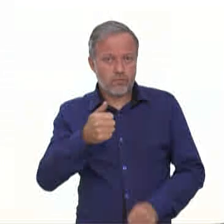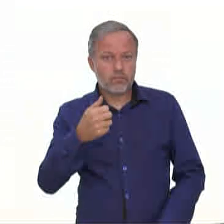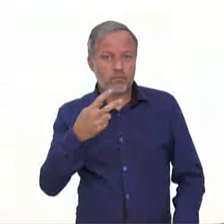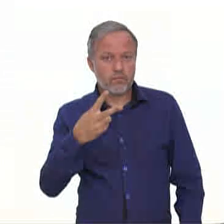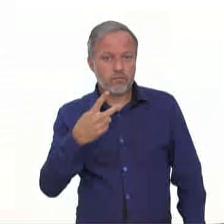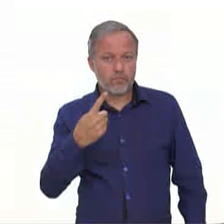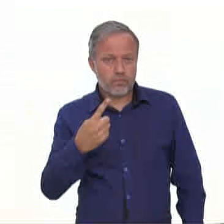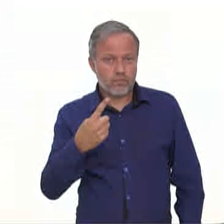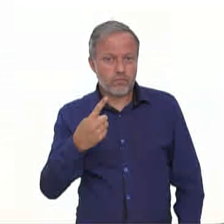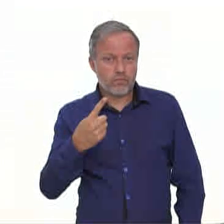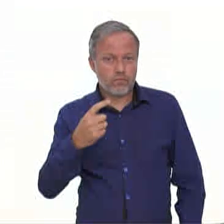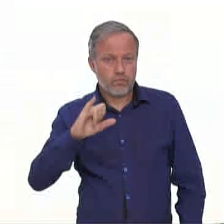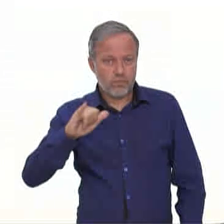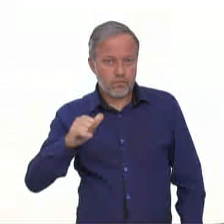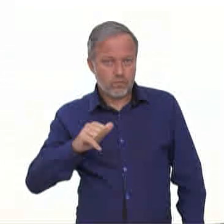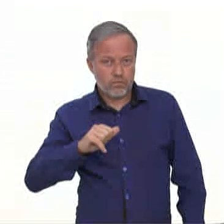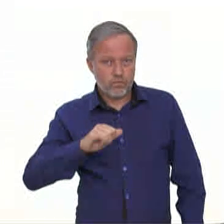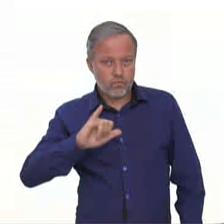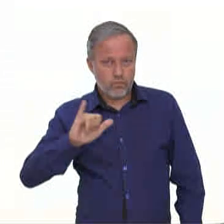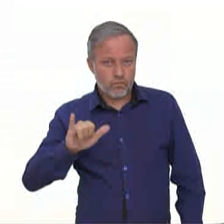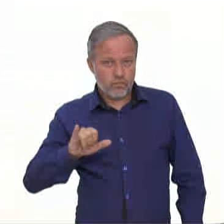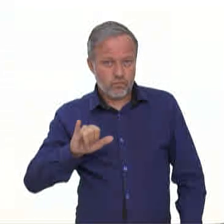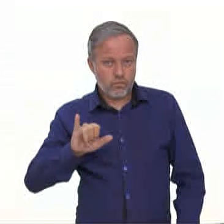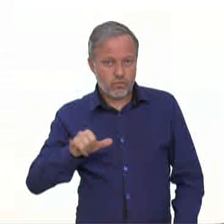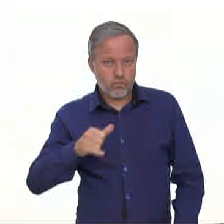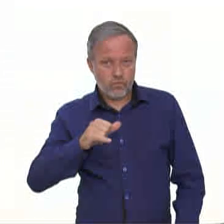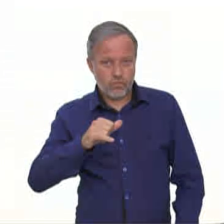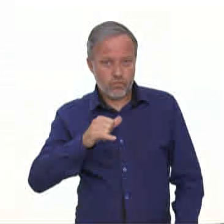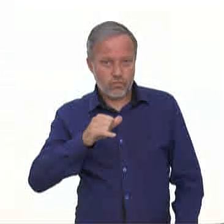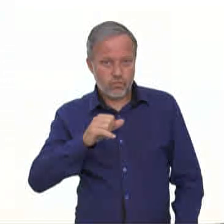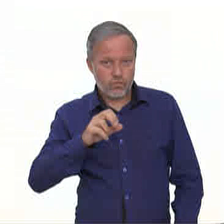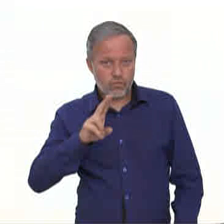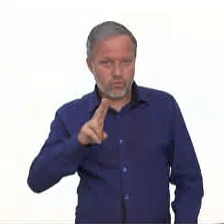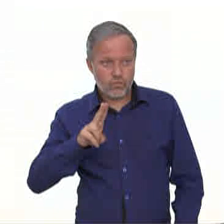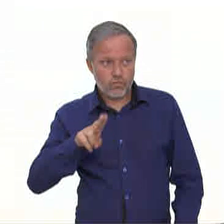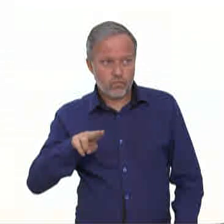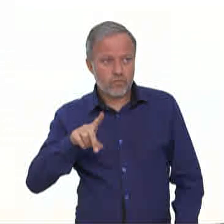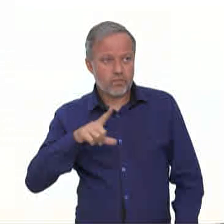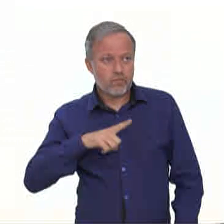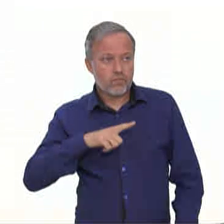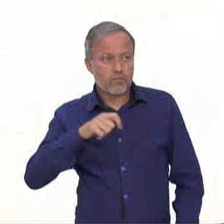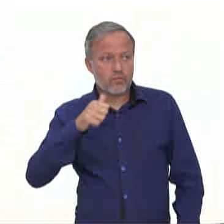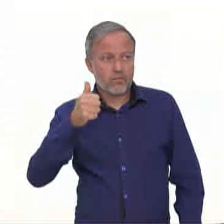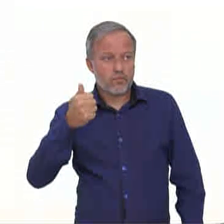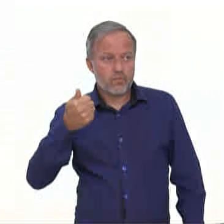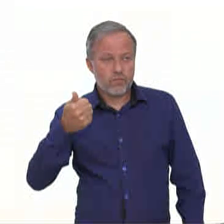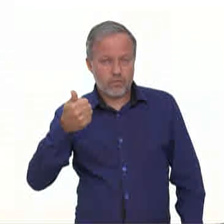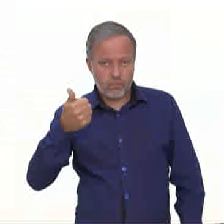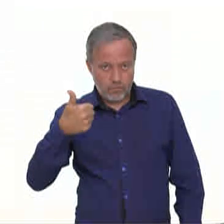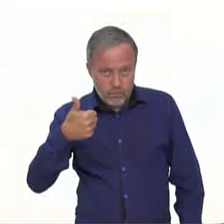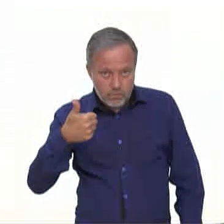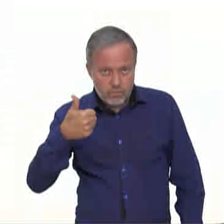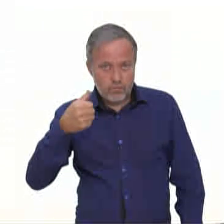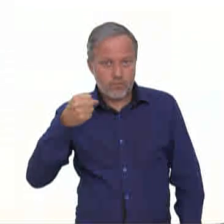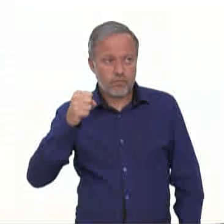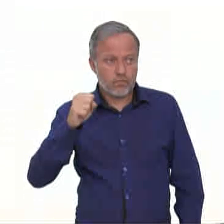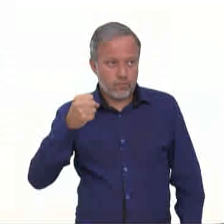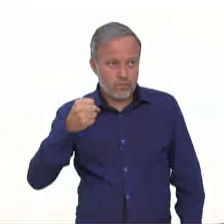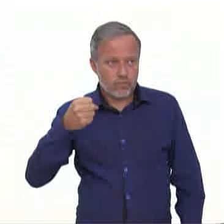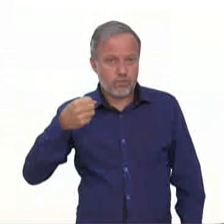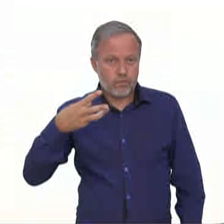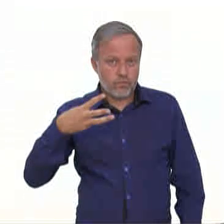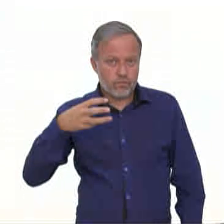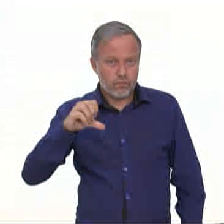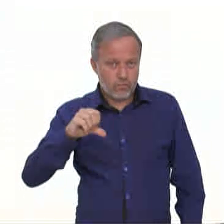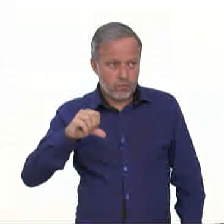de 1839. O nome dele completo era Joaquim Maria Machado de Assis.